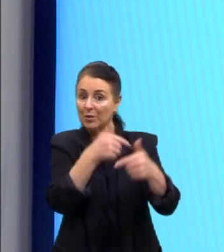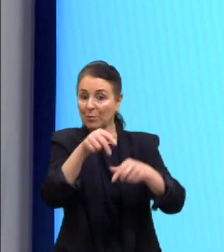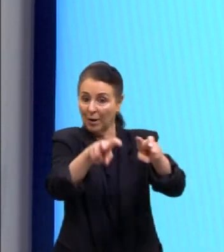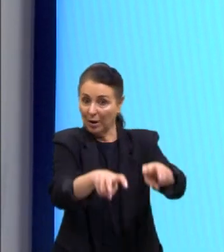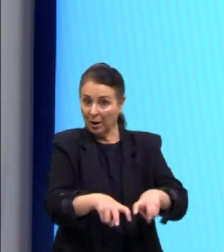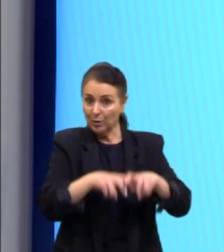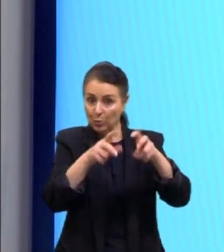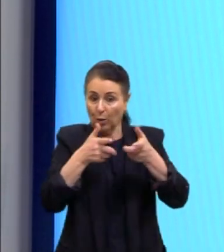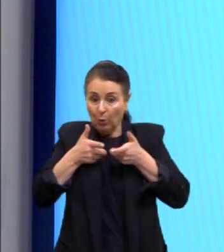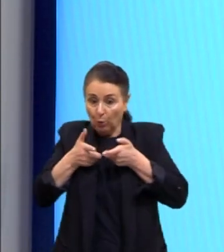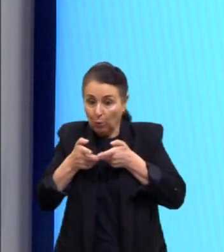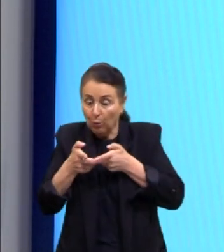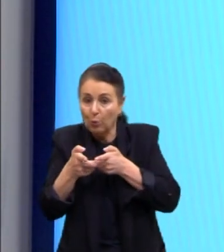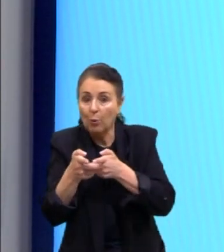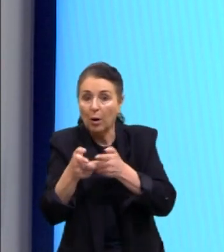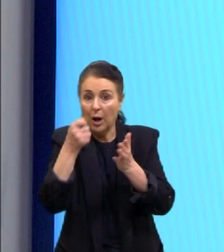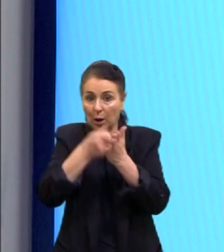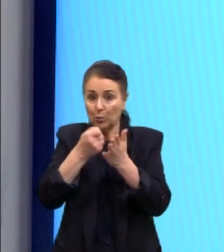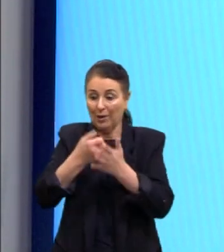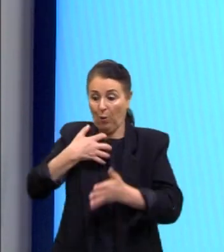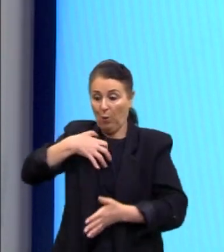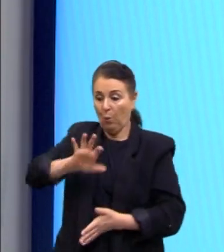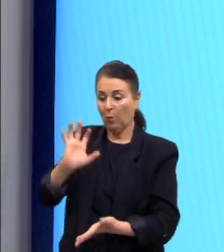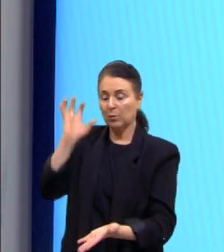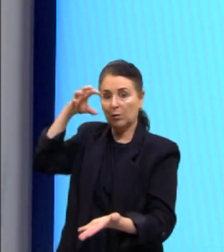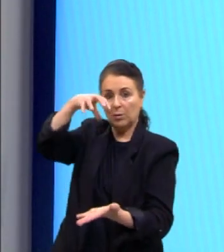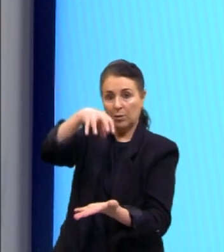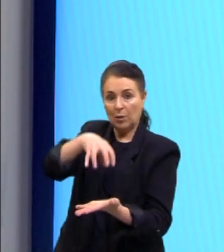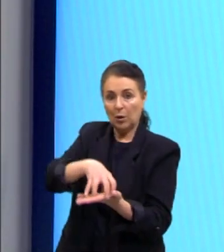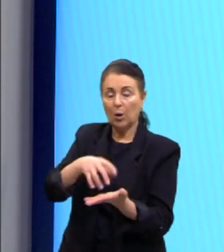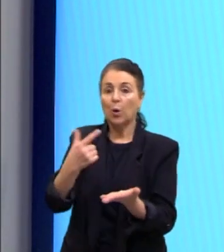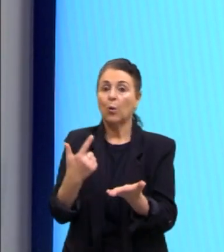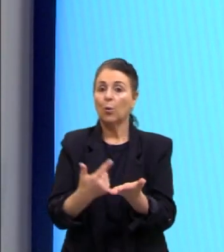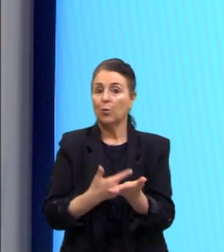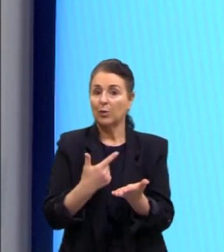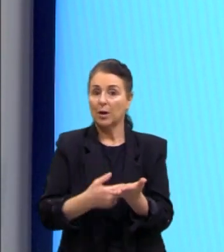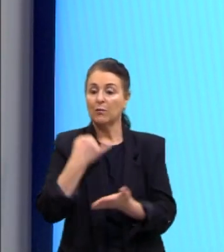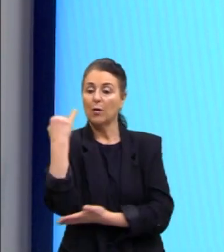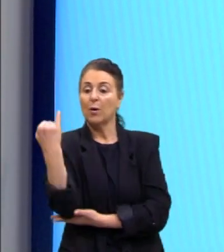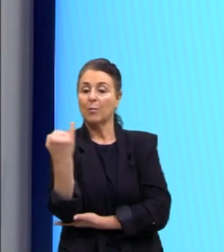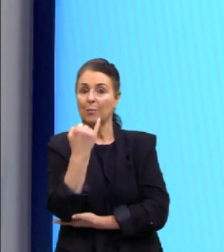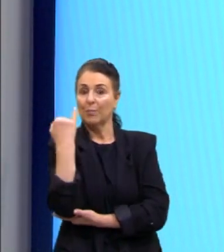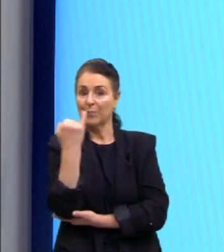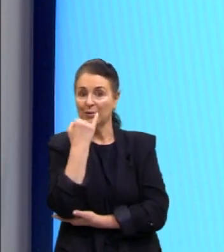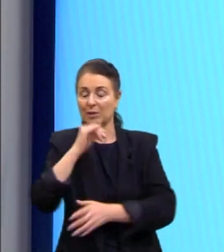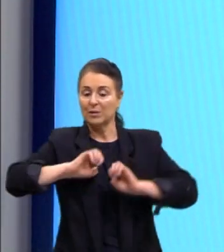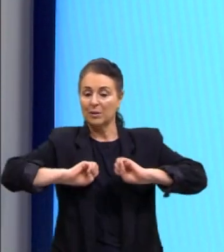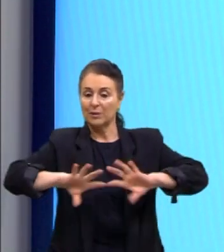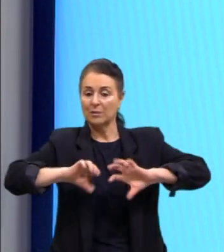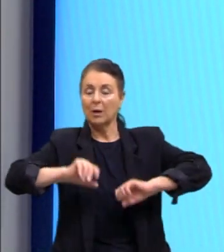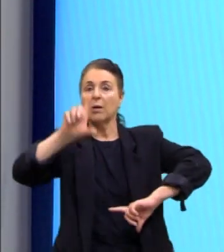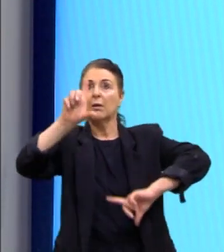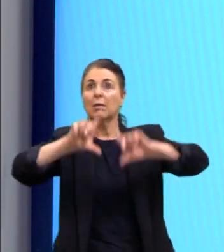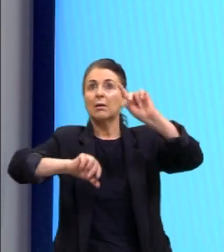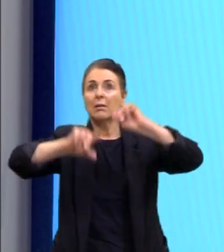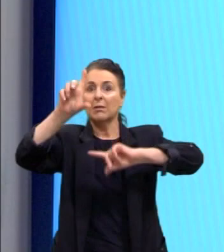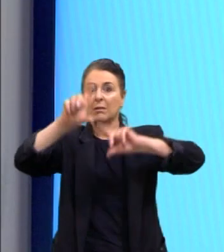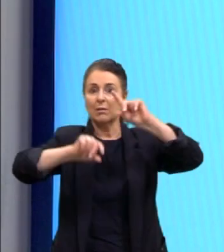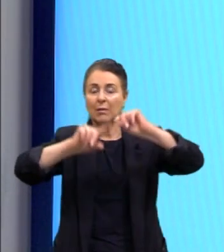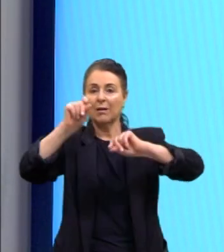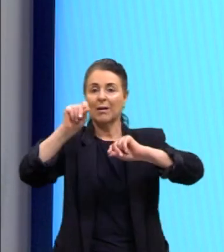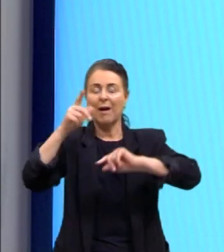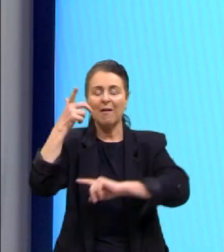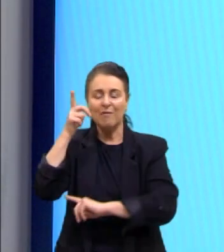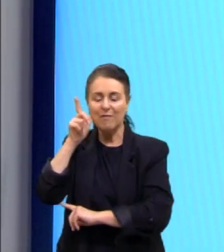pela questão da luta contra o colonialismo né o livro da importância da educação e a Estrela representaria Exatamente Essa